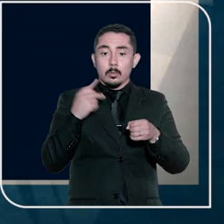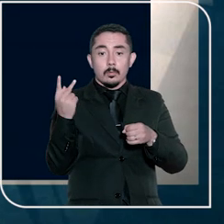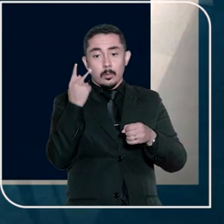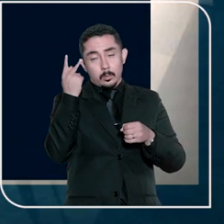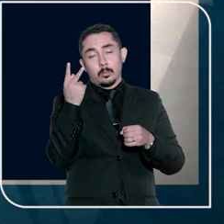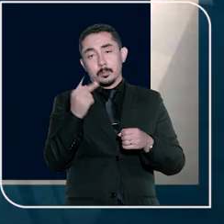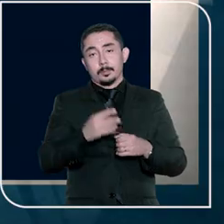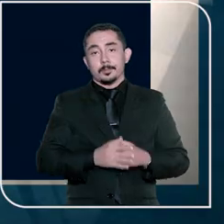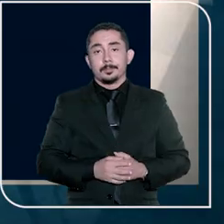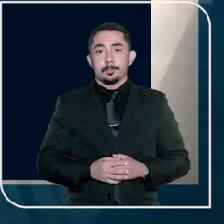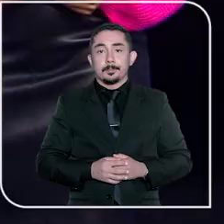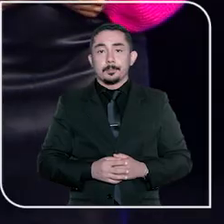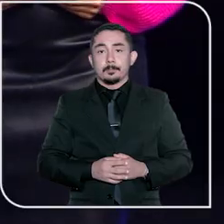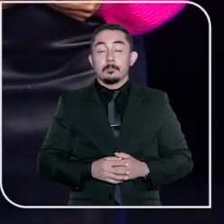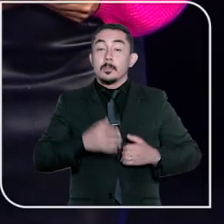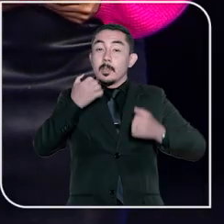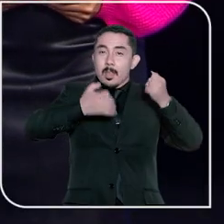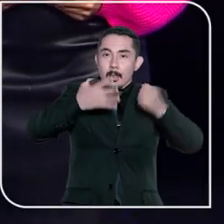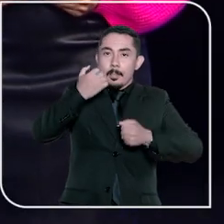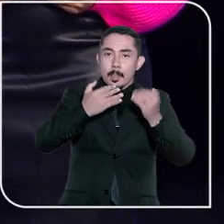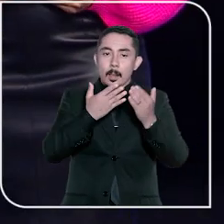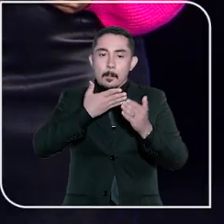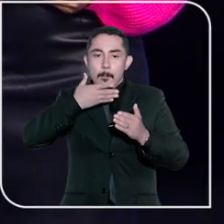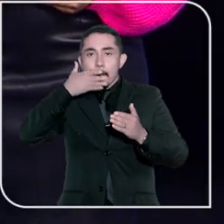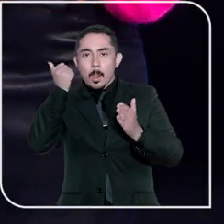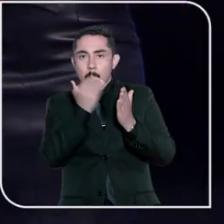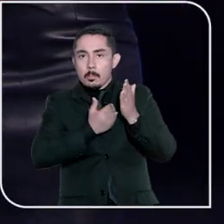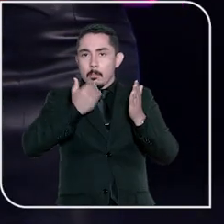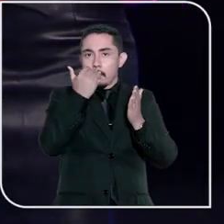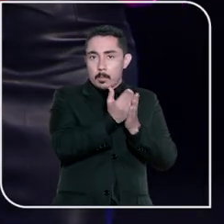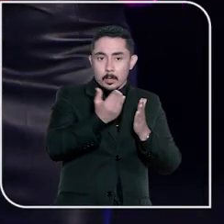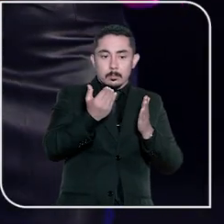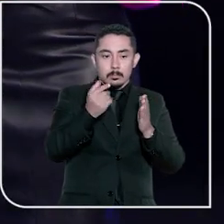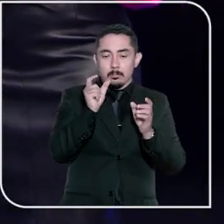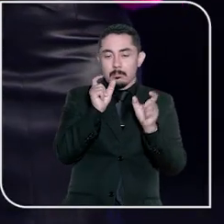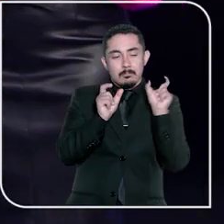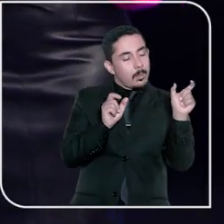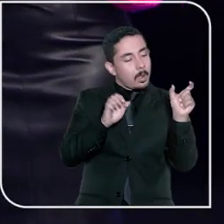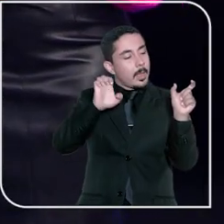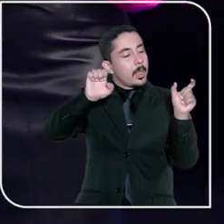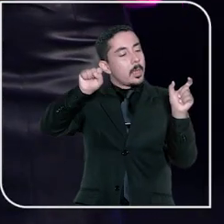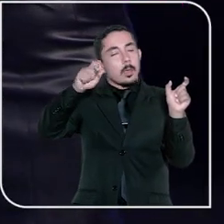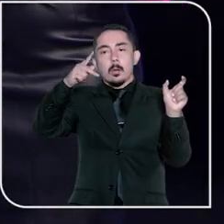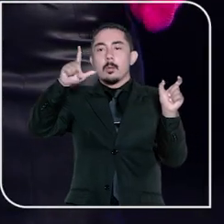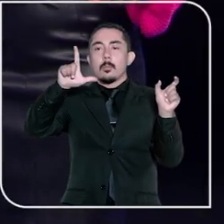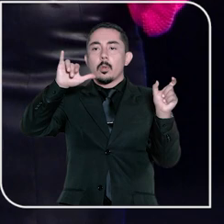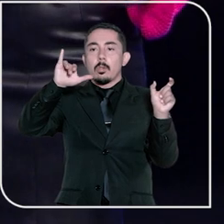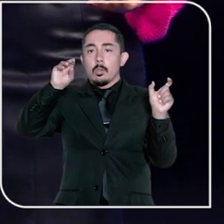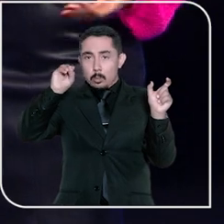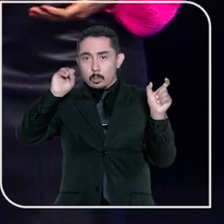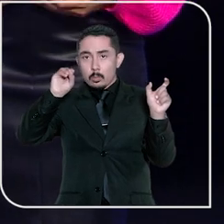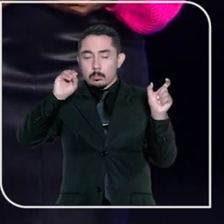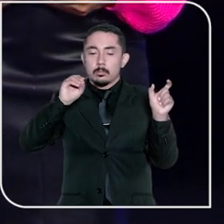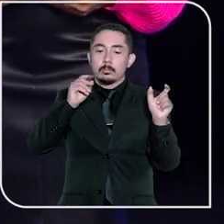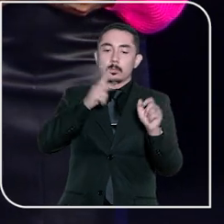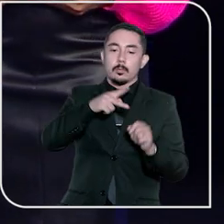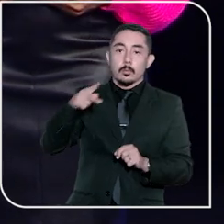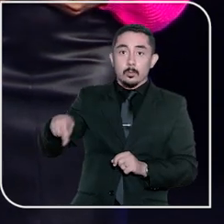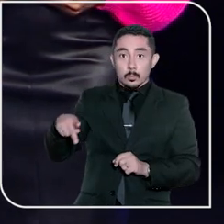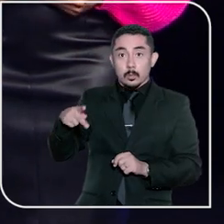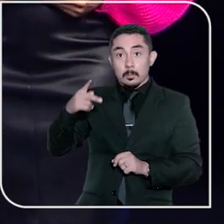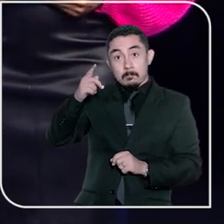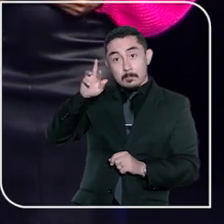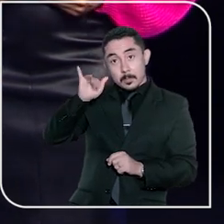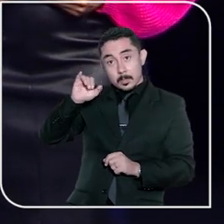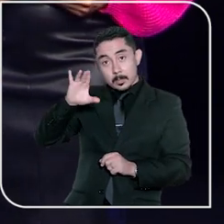especial correspondente e quem vai explicar melhor pra gente o conceito de Espólio é a professora e advogada